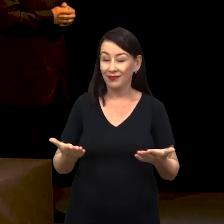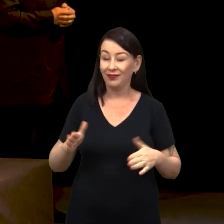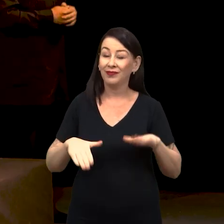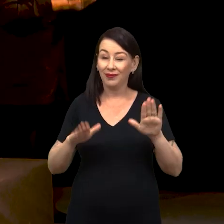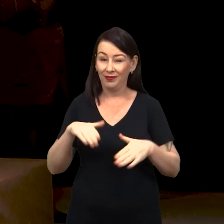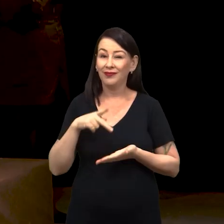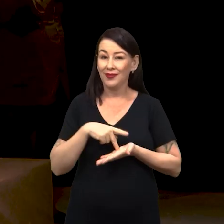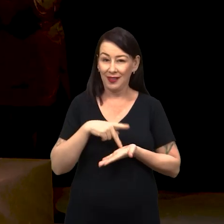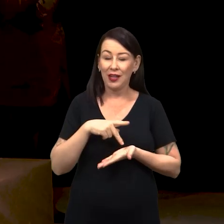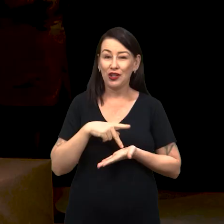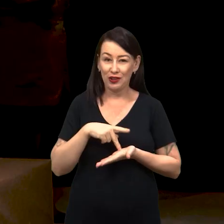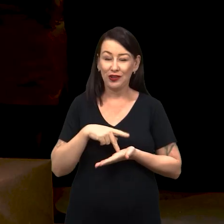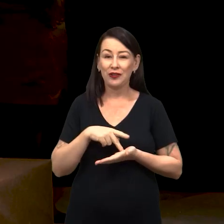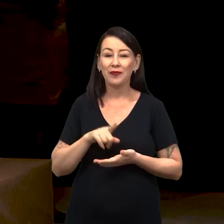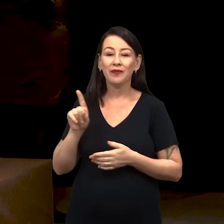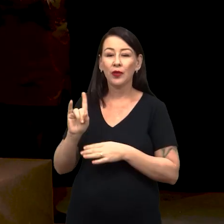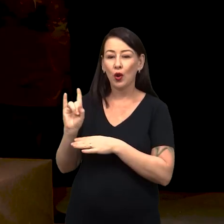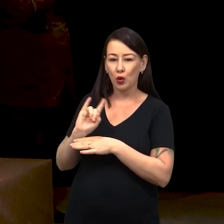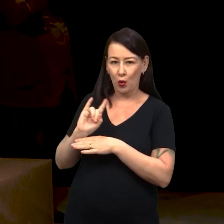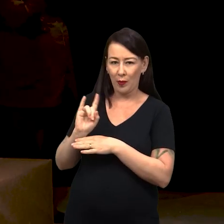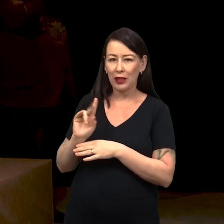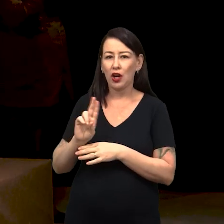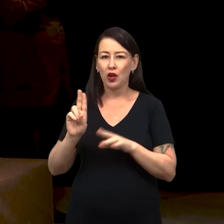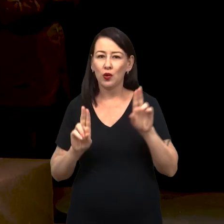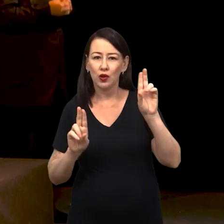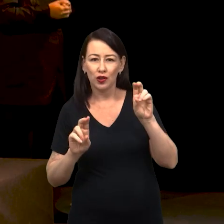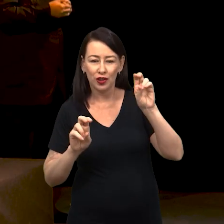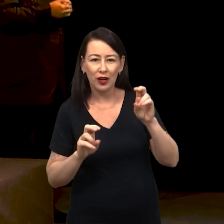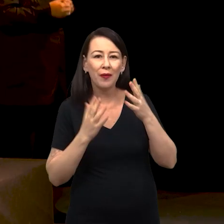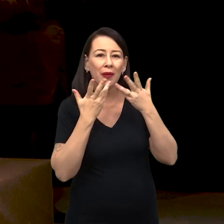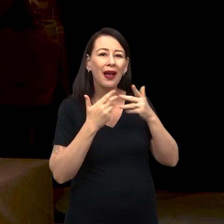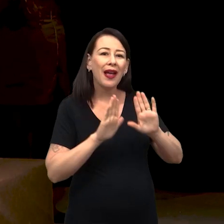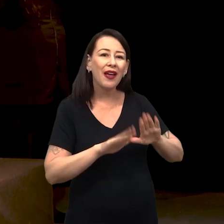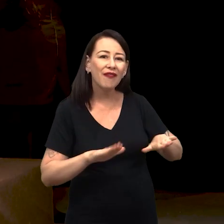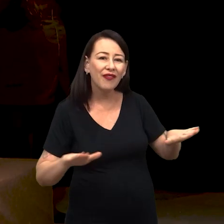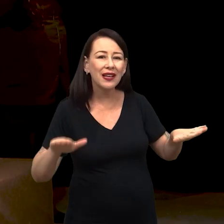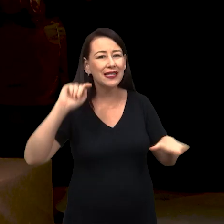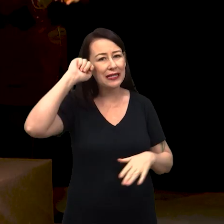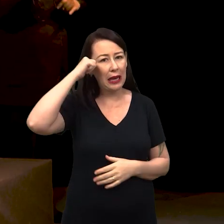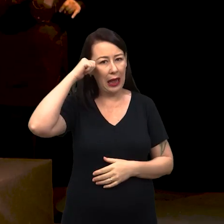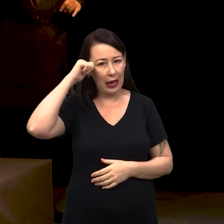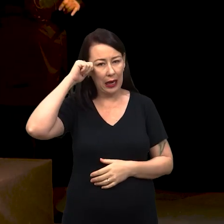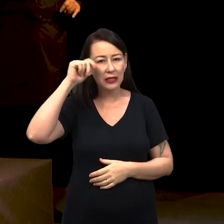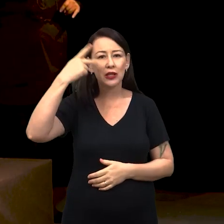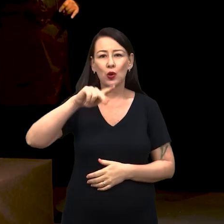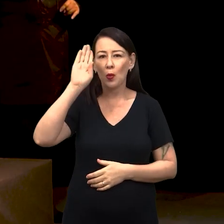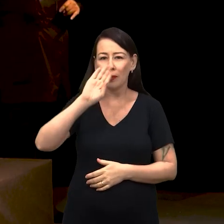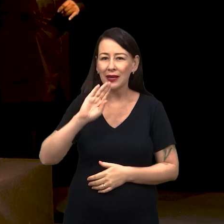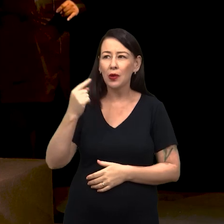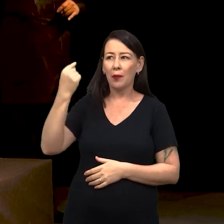Mas às vezes é verdade. Esse documentário que eu fiz, que se chama Infâncias Negras no Brasil do Passado e do Presente,